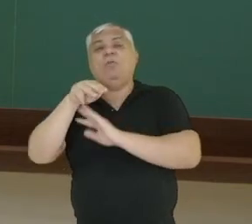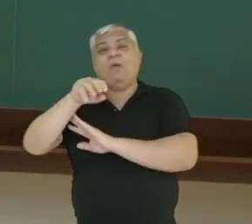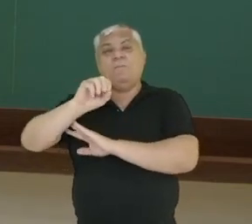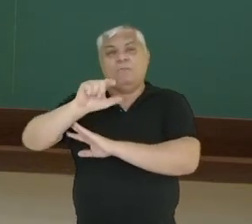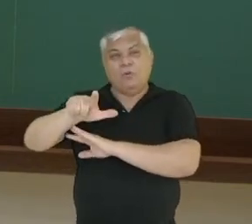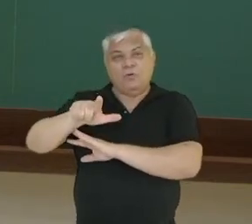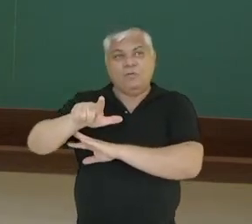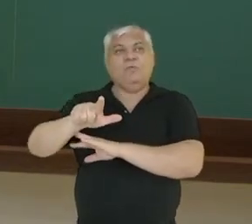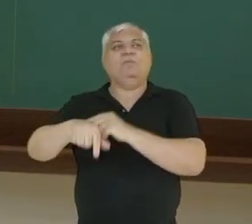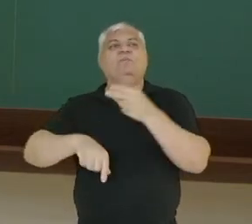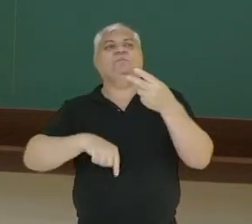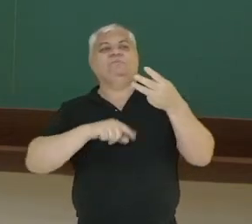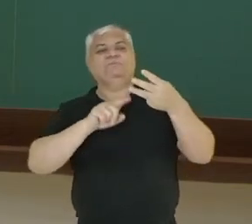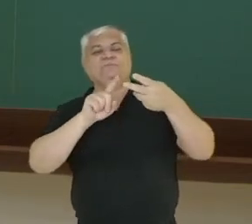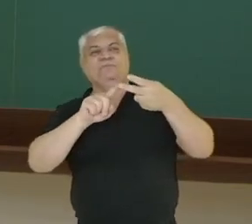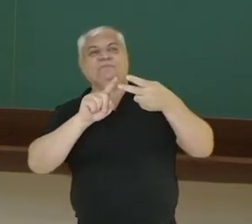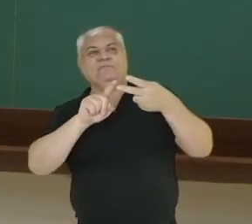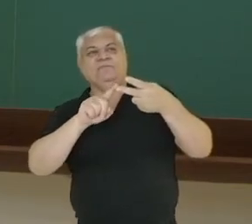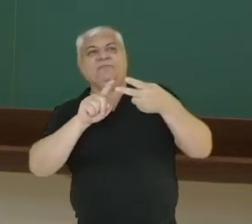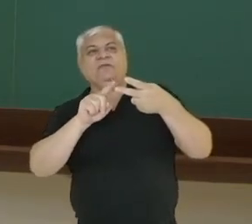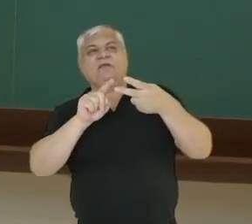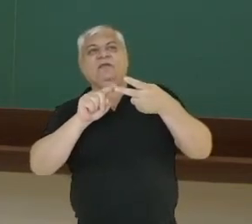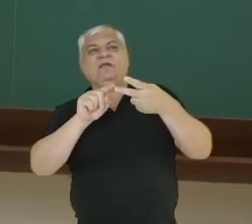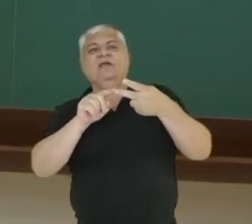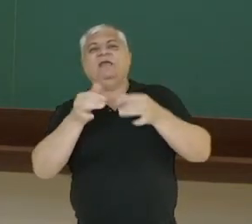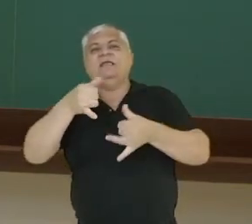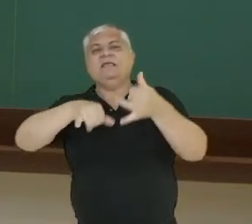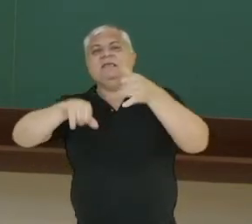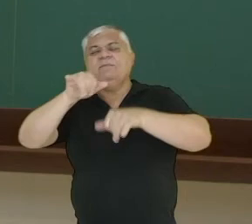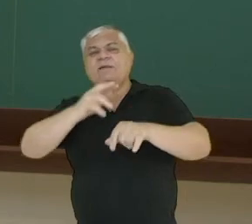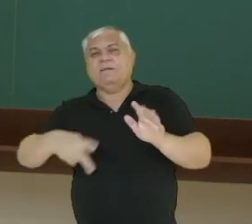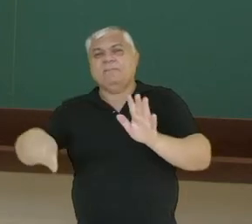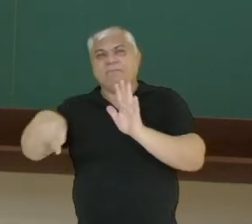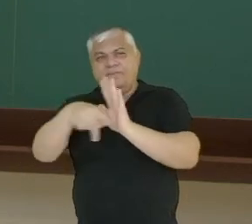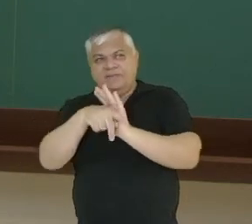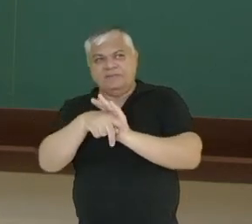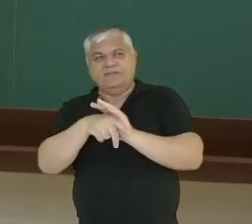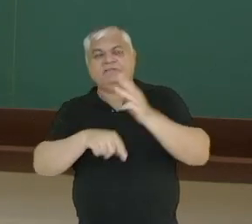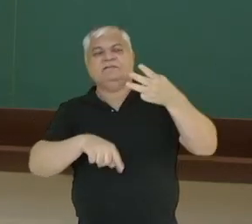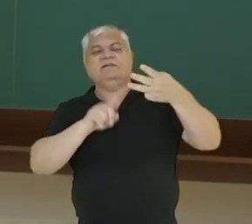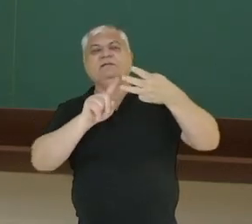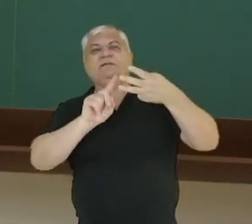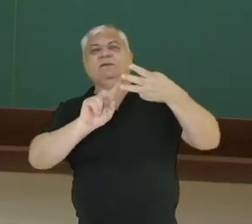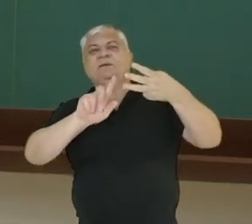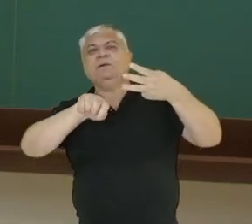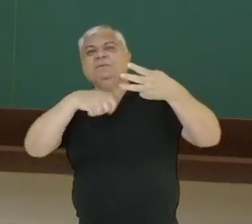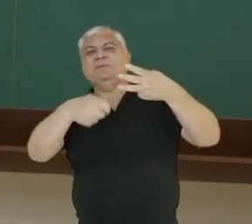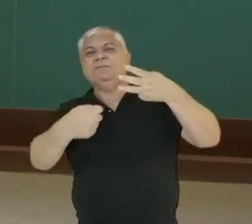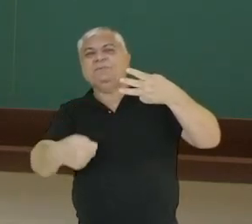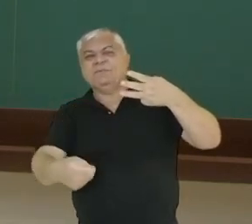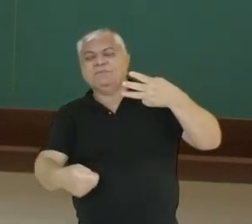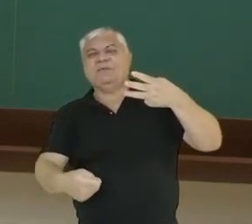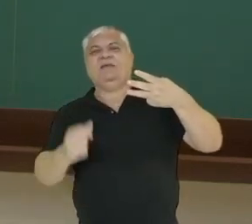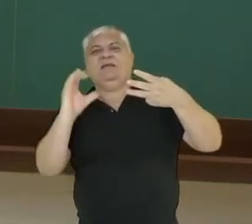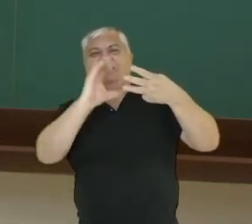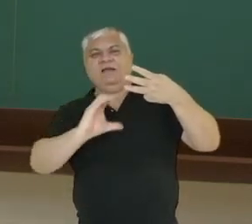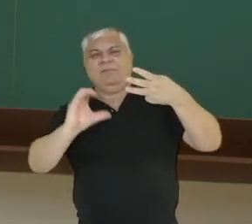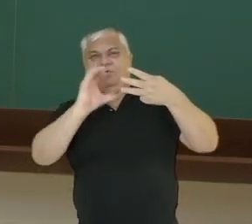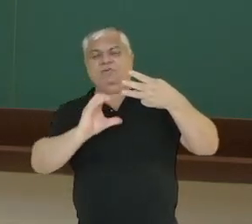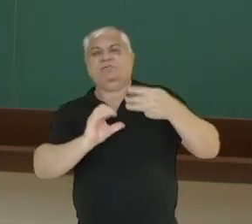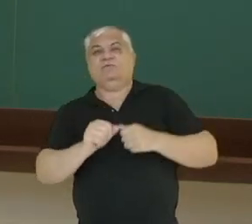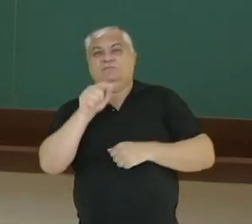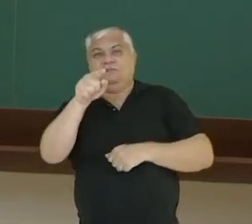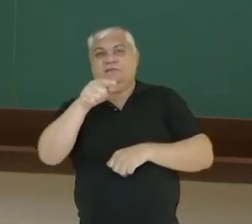molecular estrutural, função química que pertencem, classificação da cadeia carbônica desses